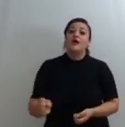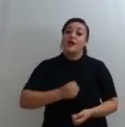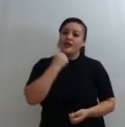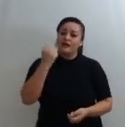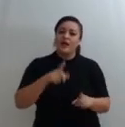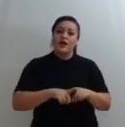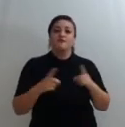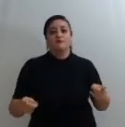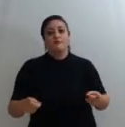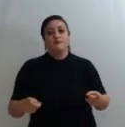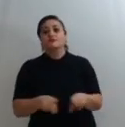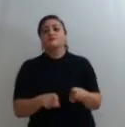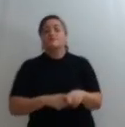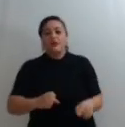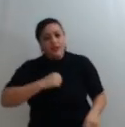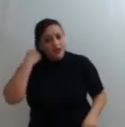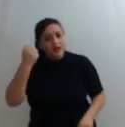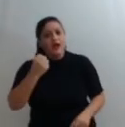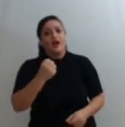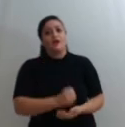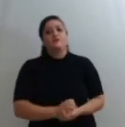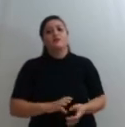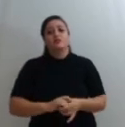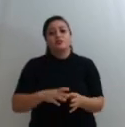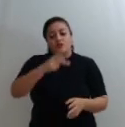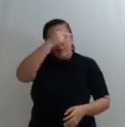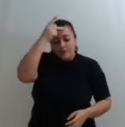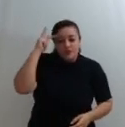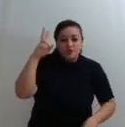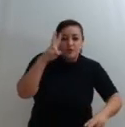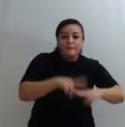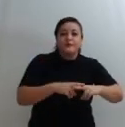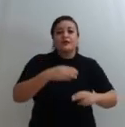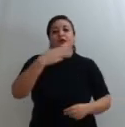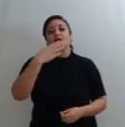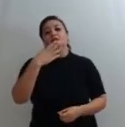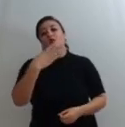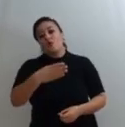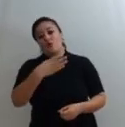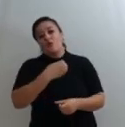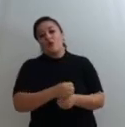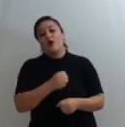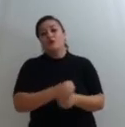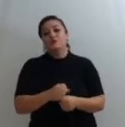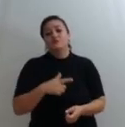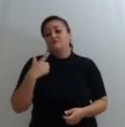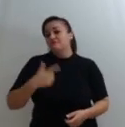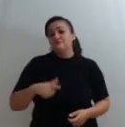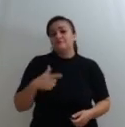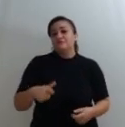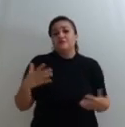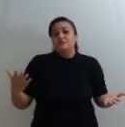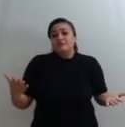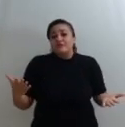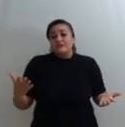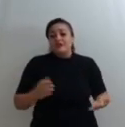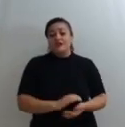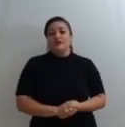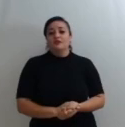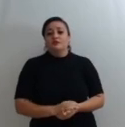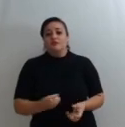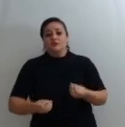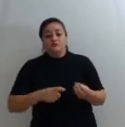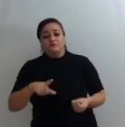pessoa 4 anos presa sem que se tenha, enfim, uma possibilidade dela ser um julgamento talvez mais